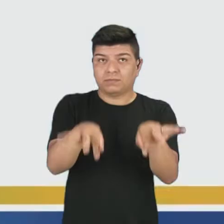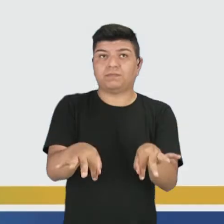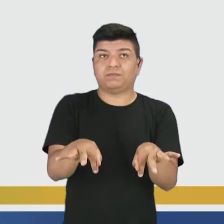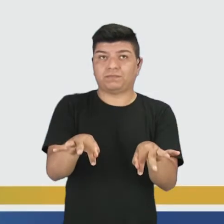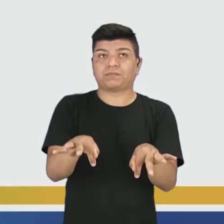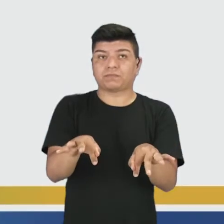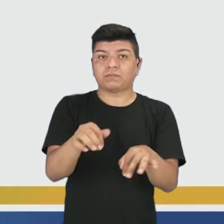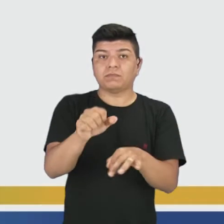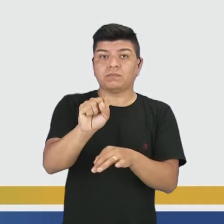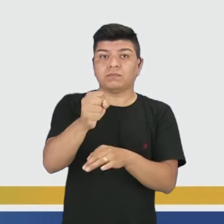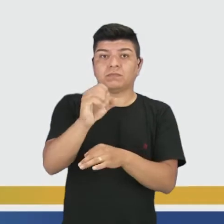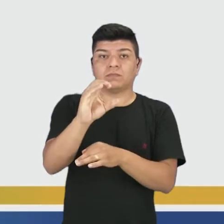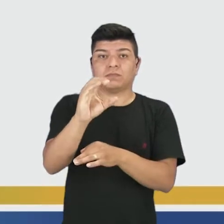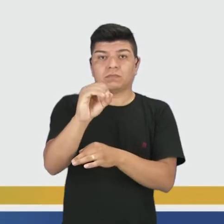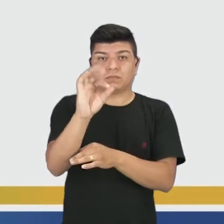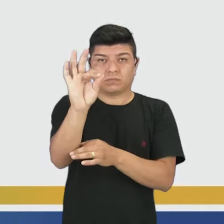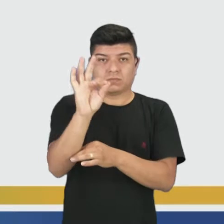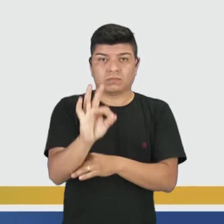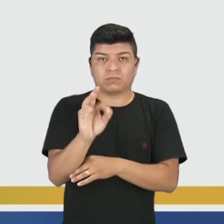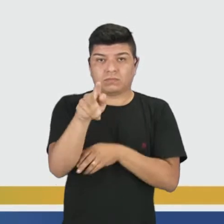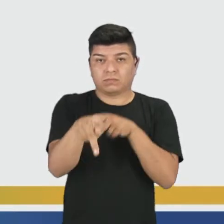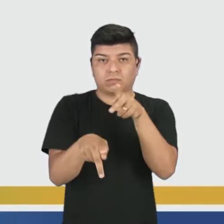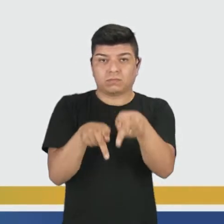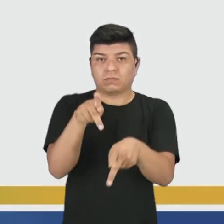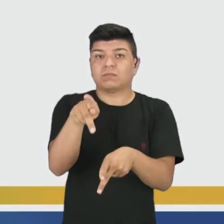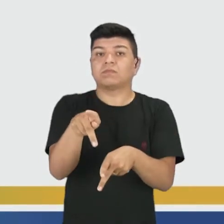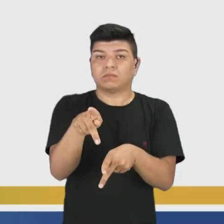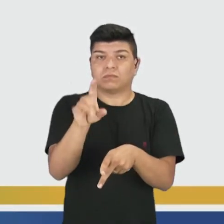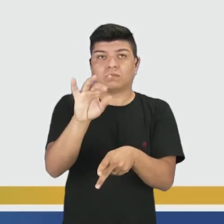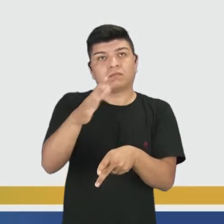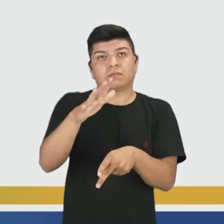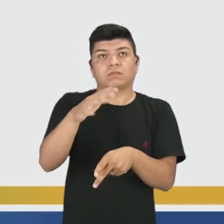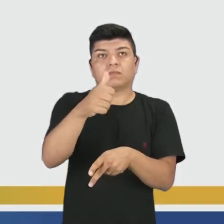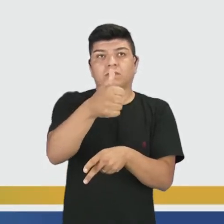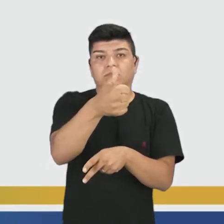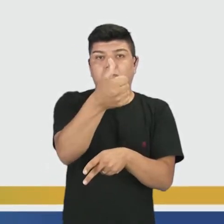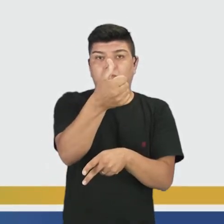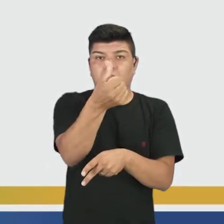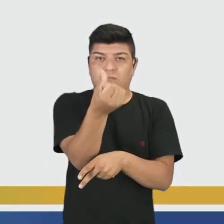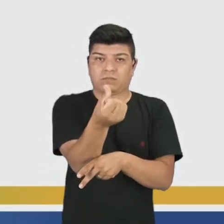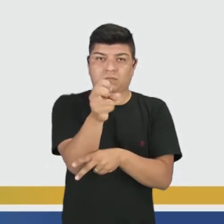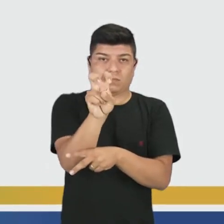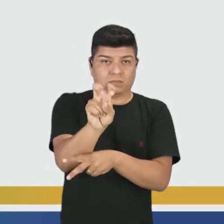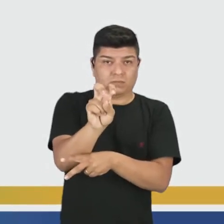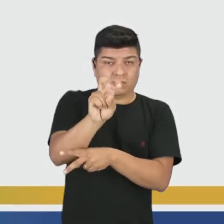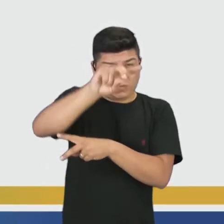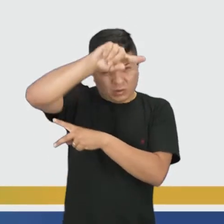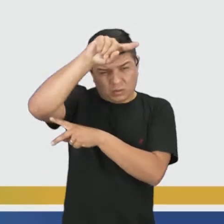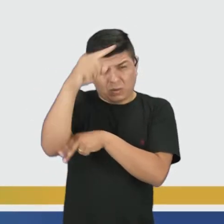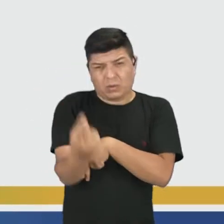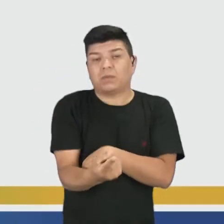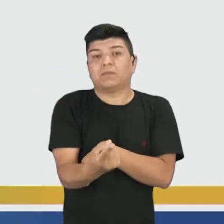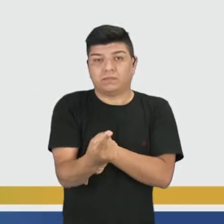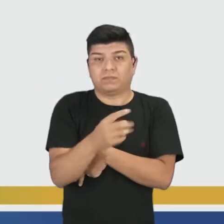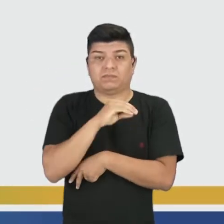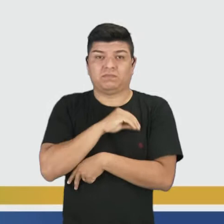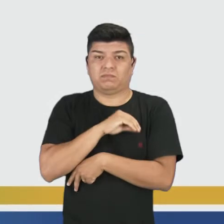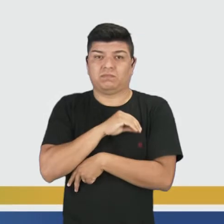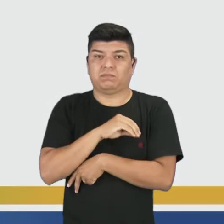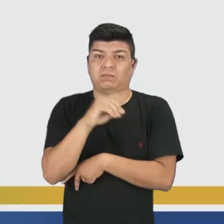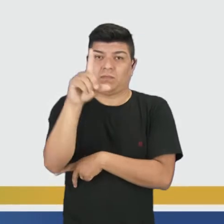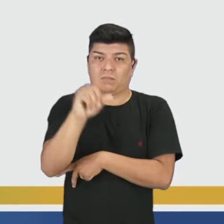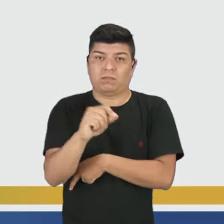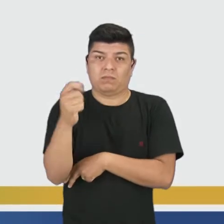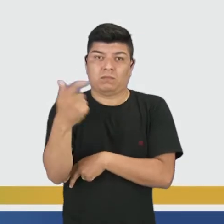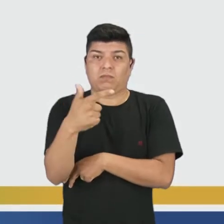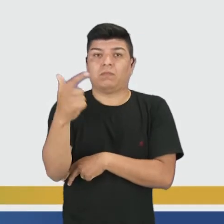aí, 80% da população, cerca de 165 milhões, vivem com renda inferior